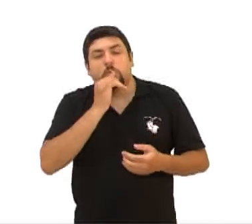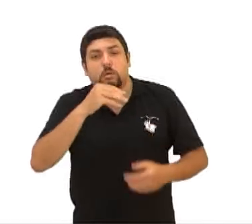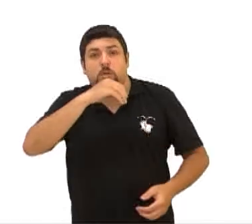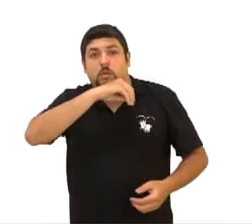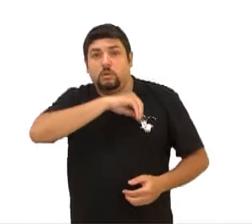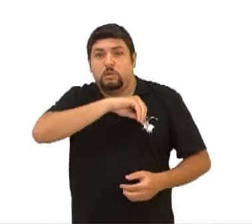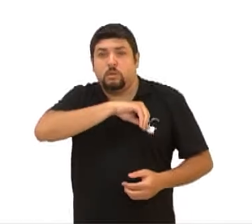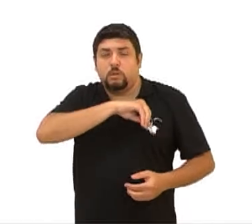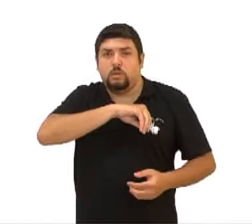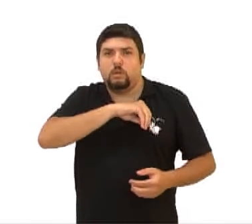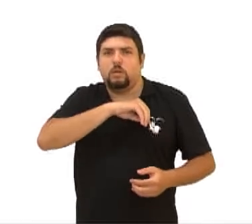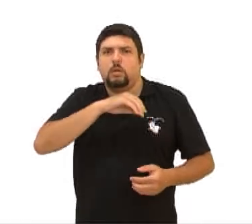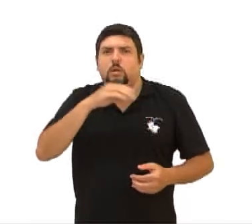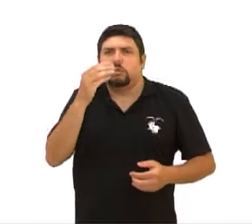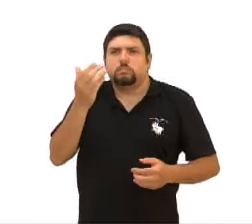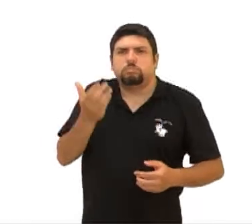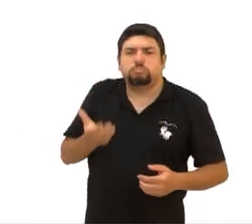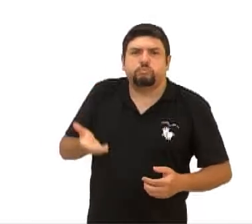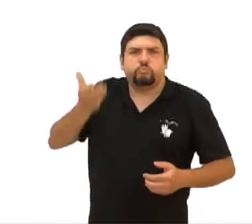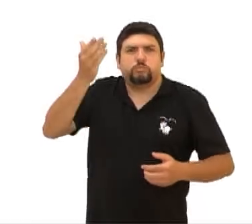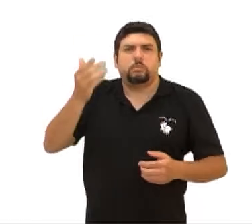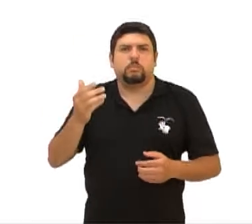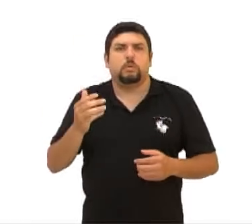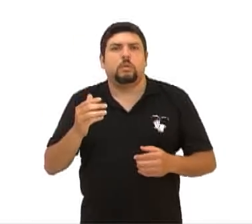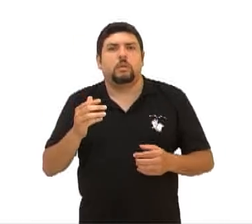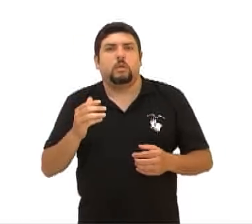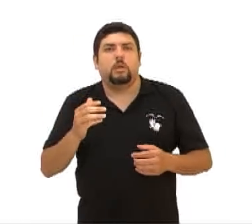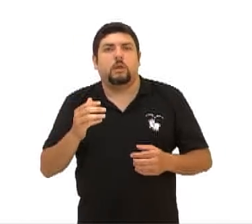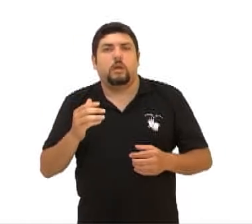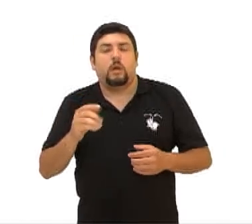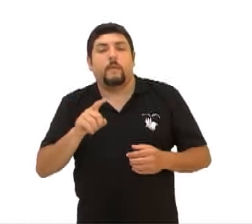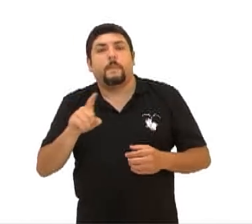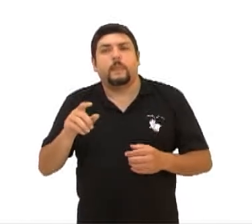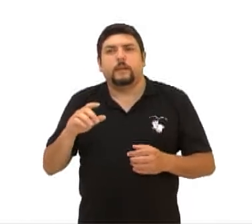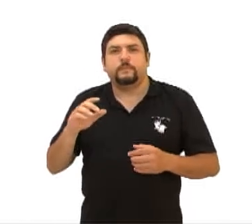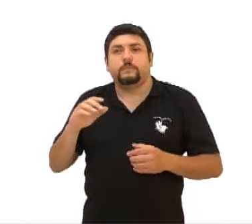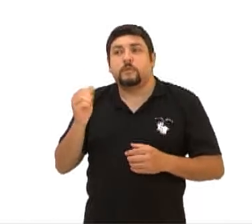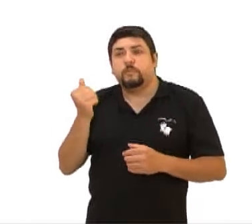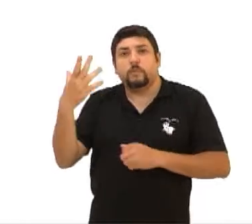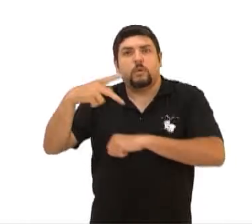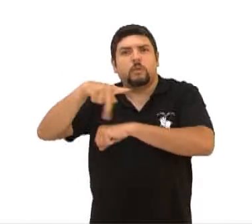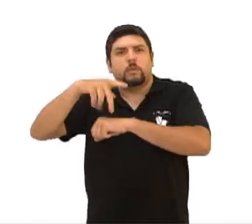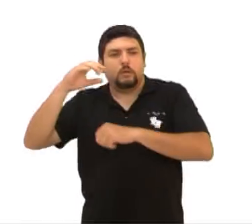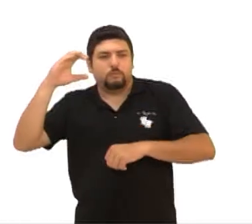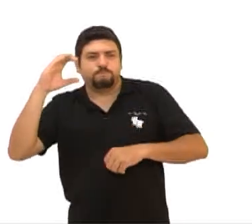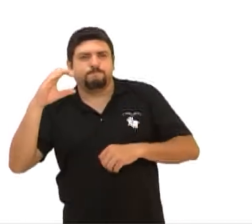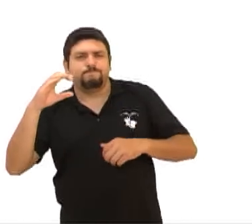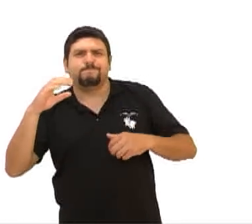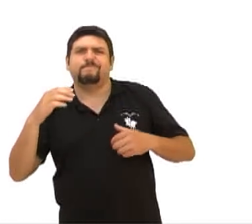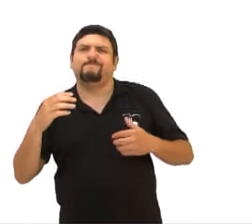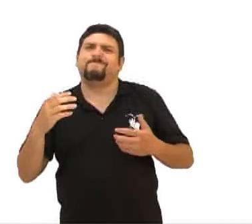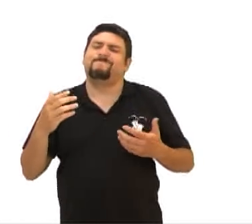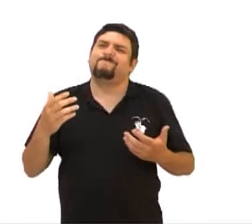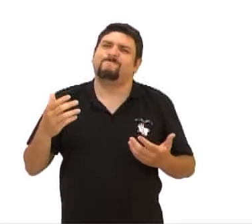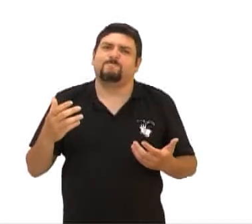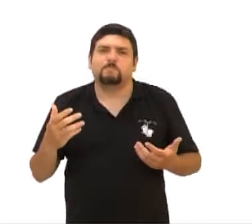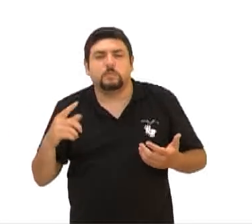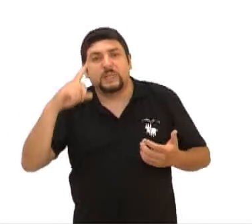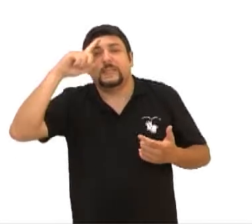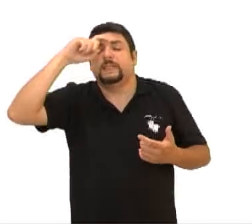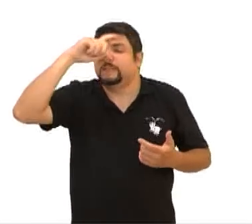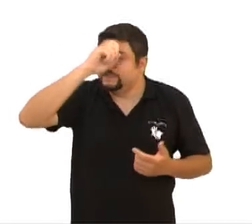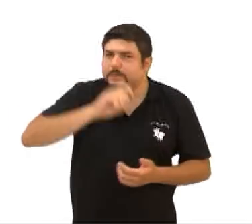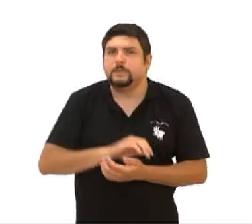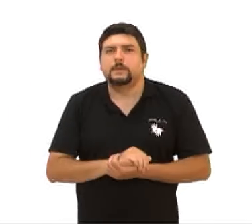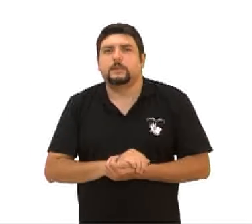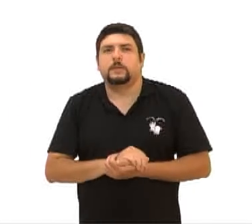são elevados e afastam os investidores e os parceiros comerciais, os regionais e os internacionais.